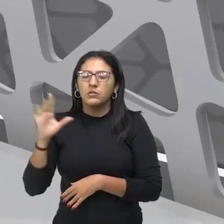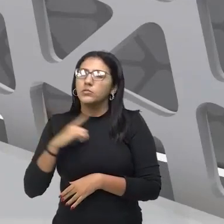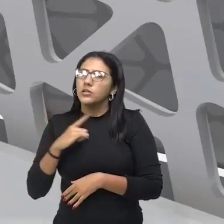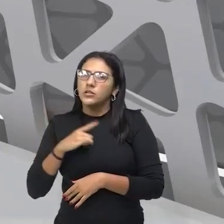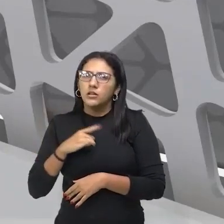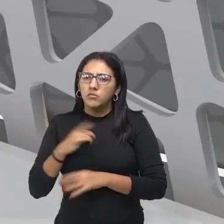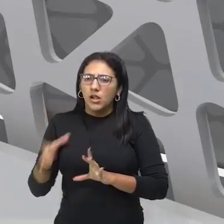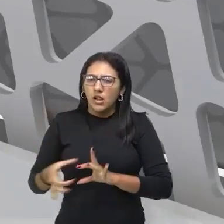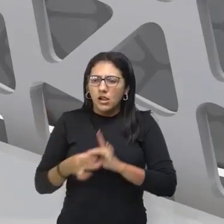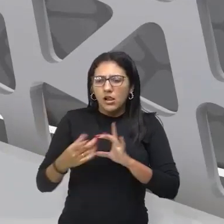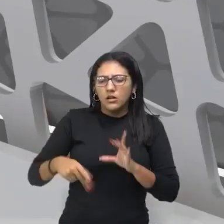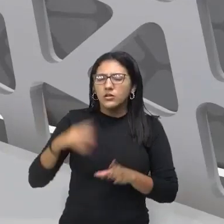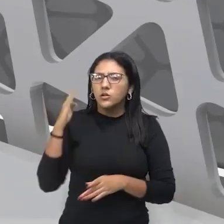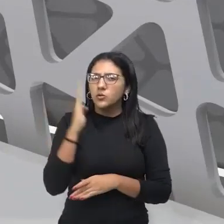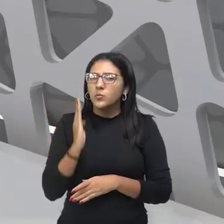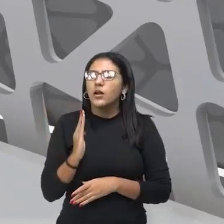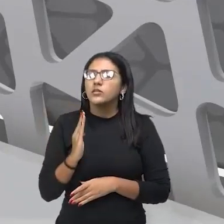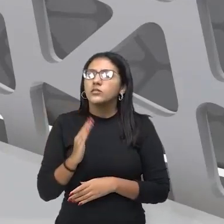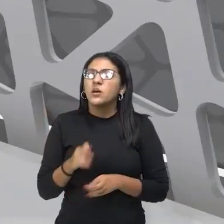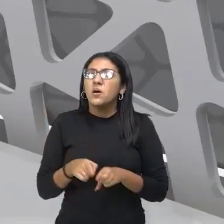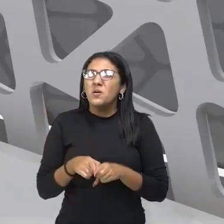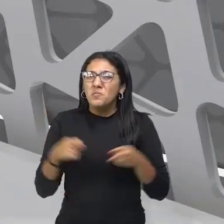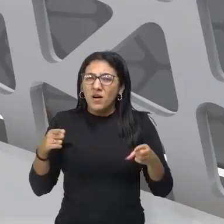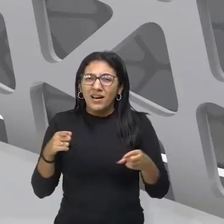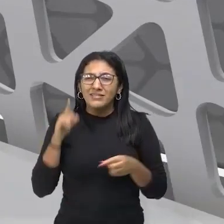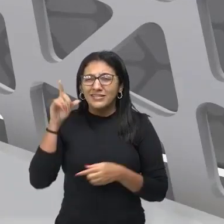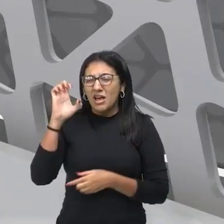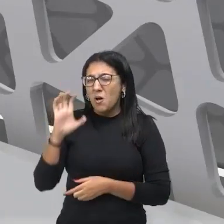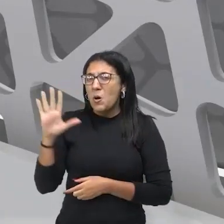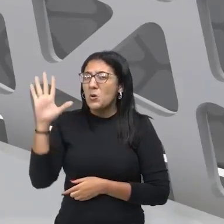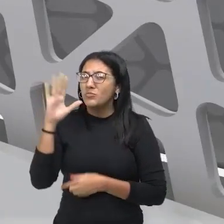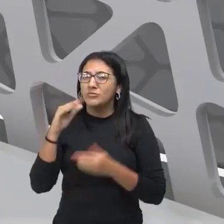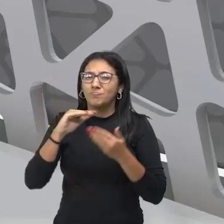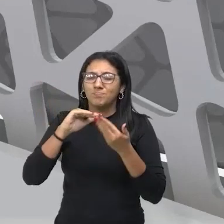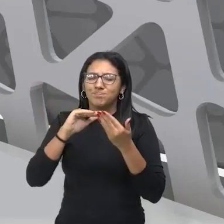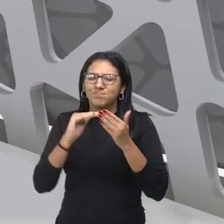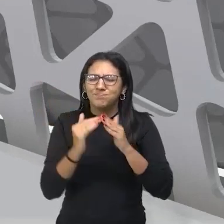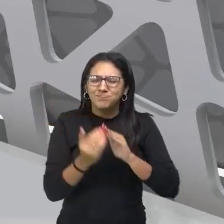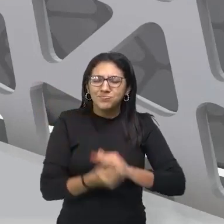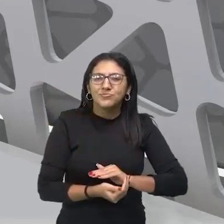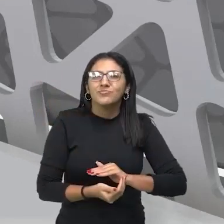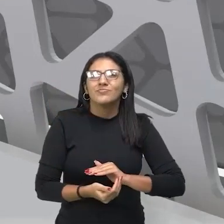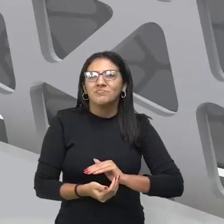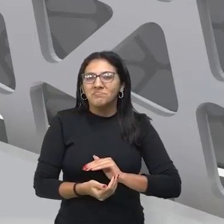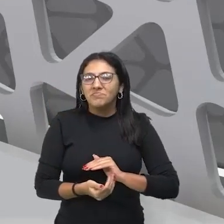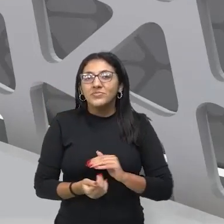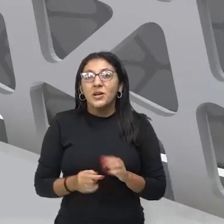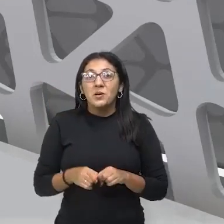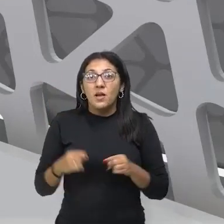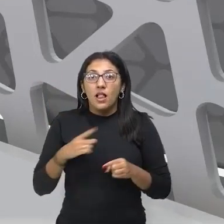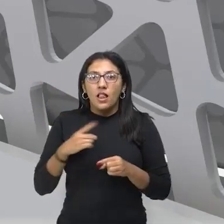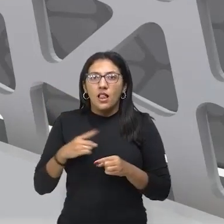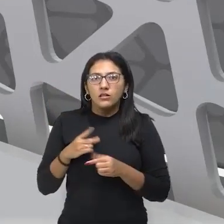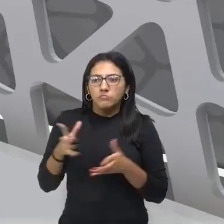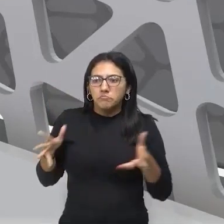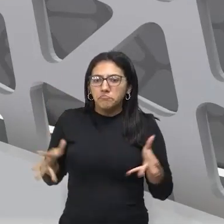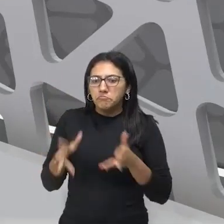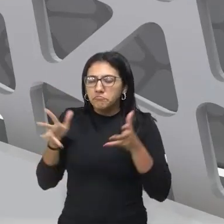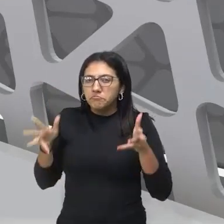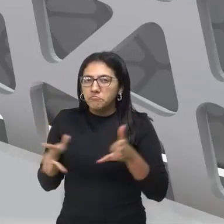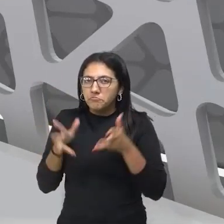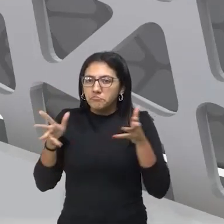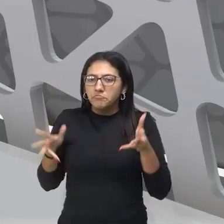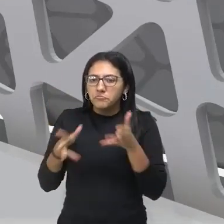Mundial, né? Mas a Segunda Guerra acaba com a Europa, mas fortalece a indústria bélica